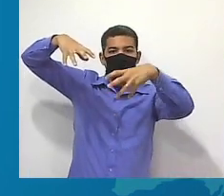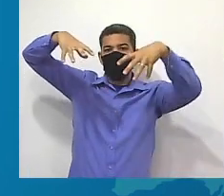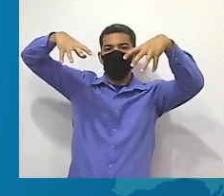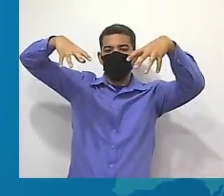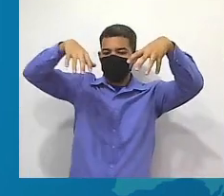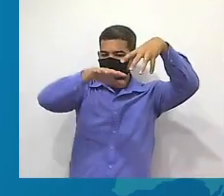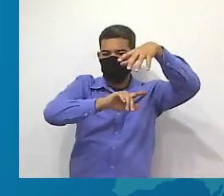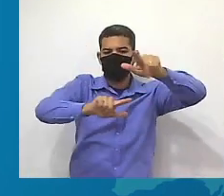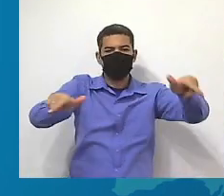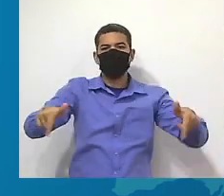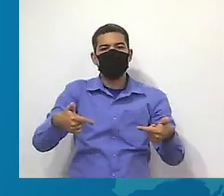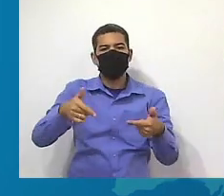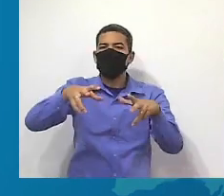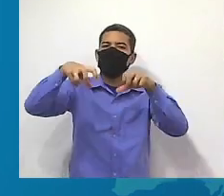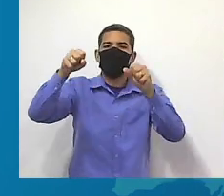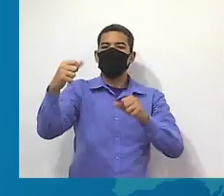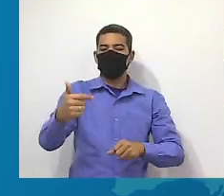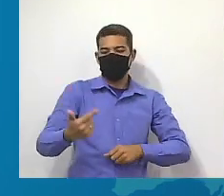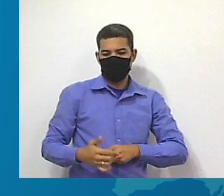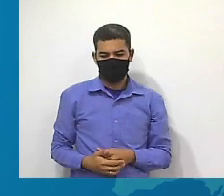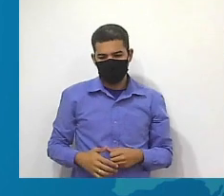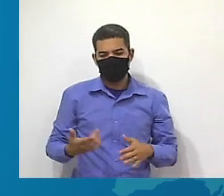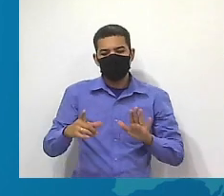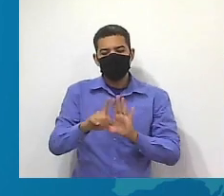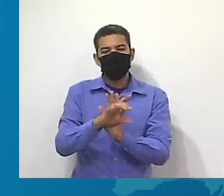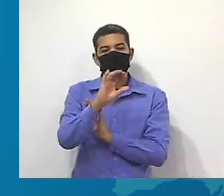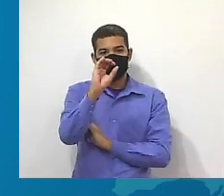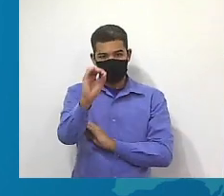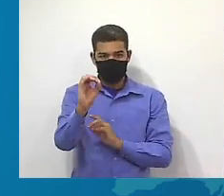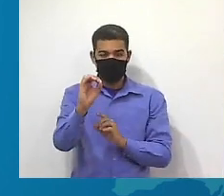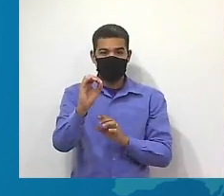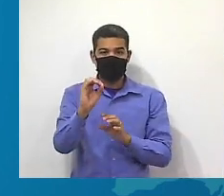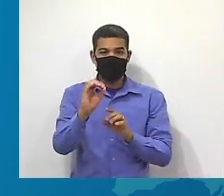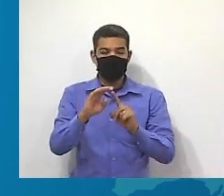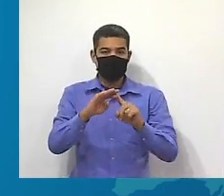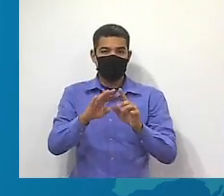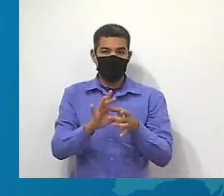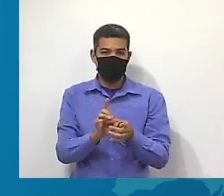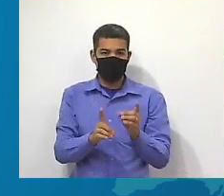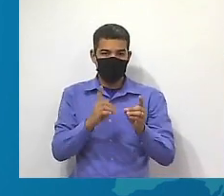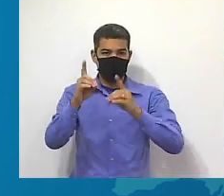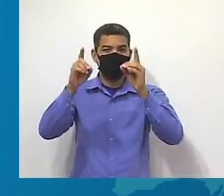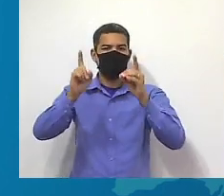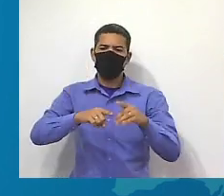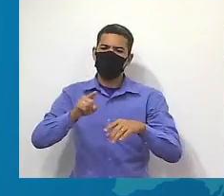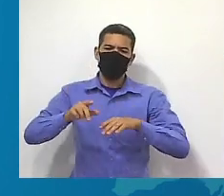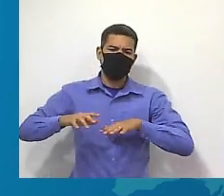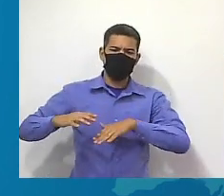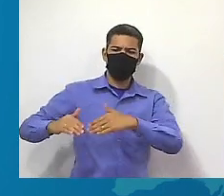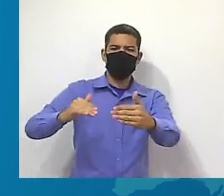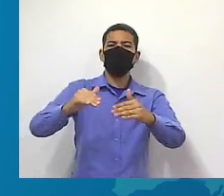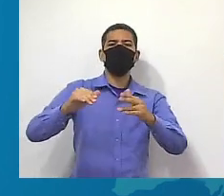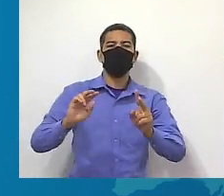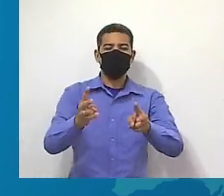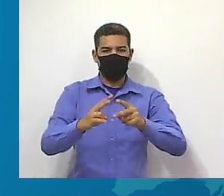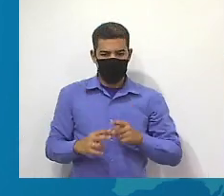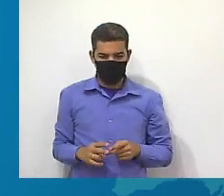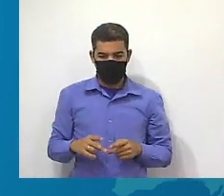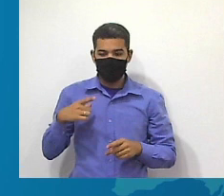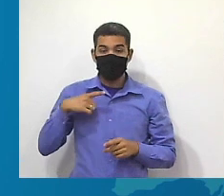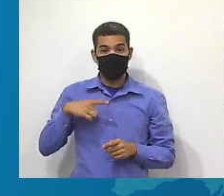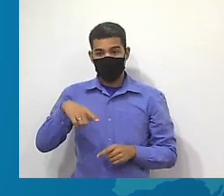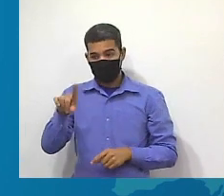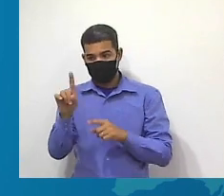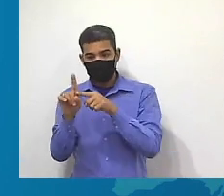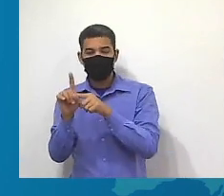de forma semelhante, lei zero da termodinâmica vai dizer que o calor sempre flui de um corpo mais quente para